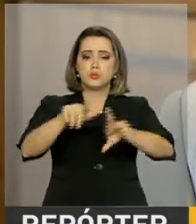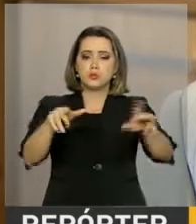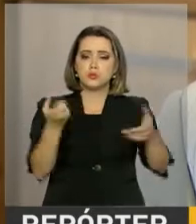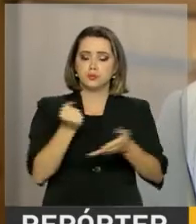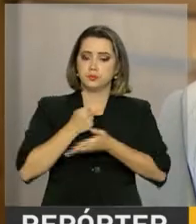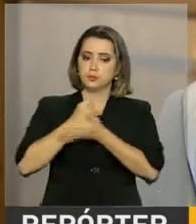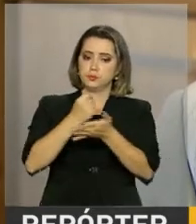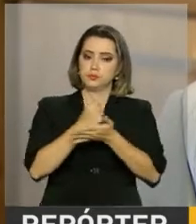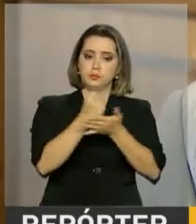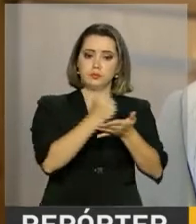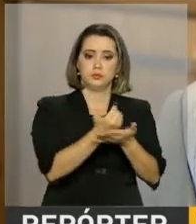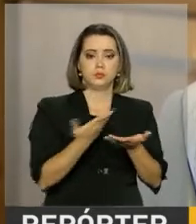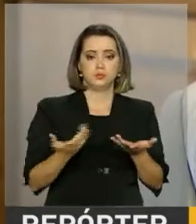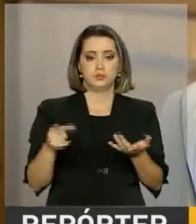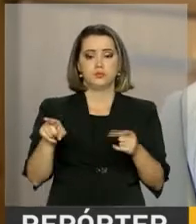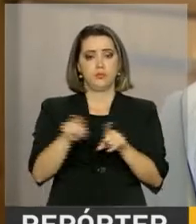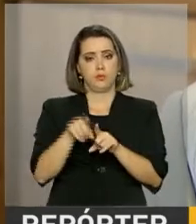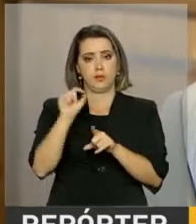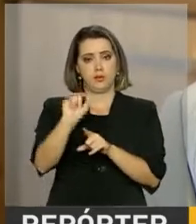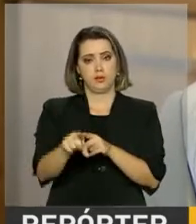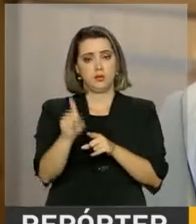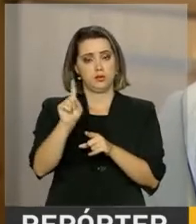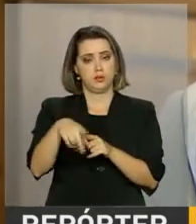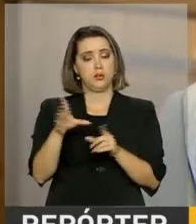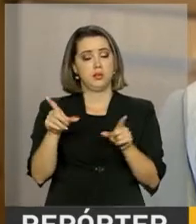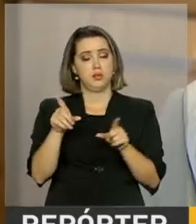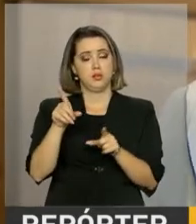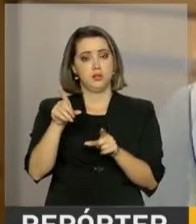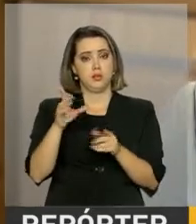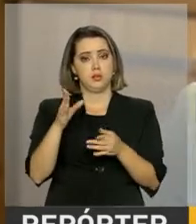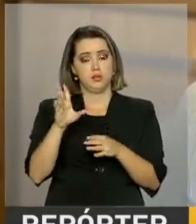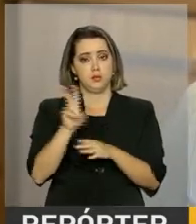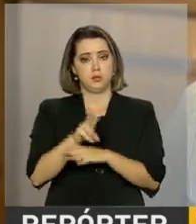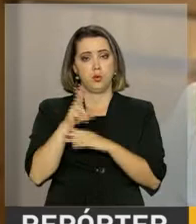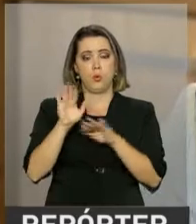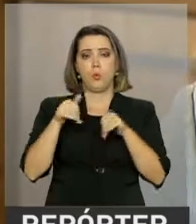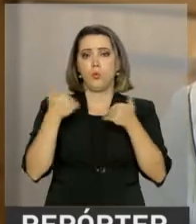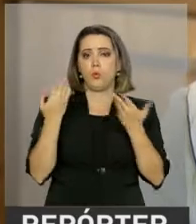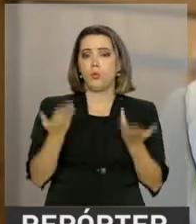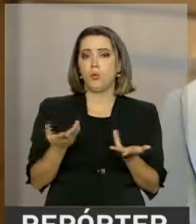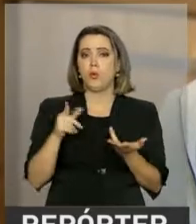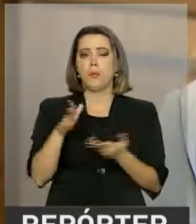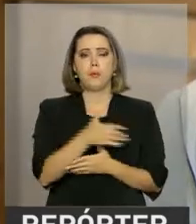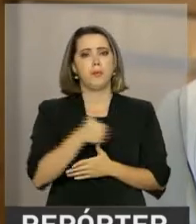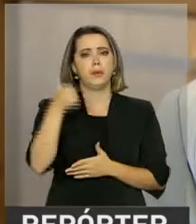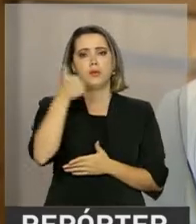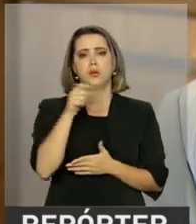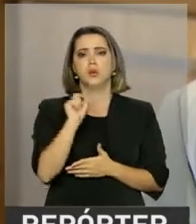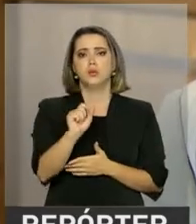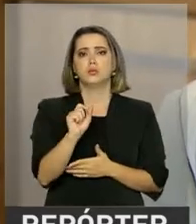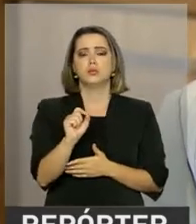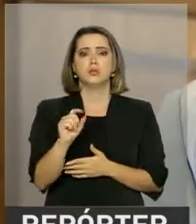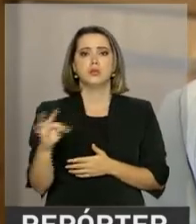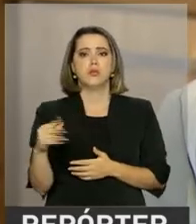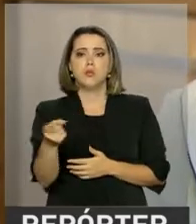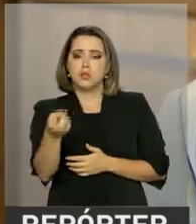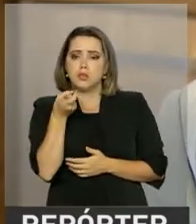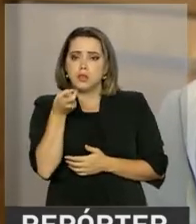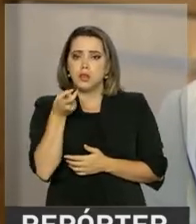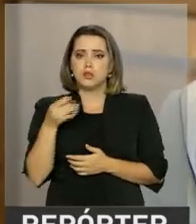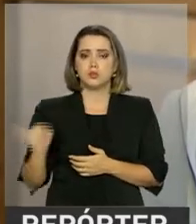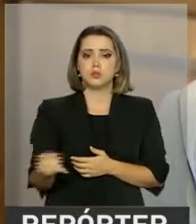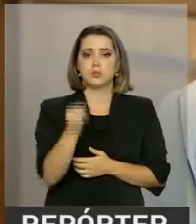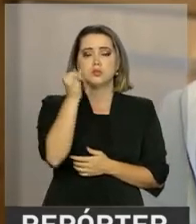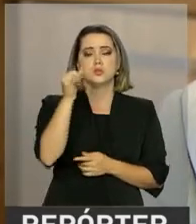esse serviço e que são credenciadas pelo inss qual a que oferece o melhor a melhor taxa de